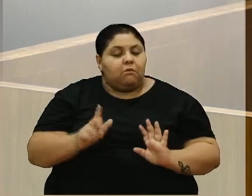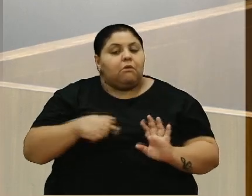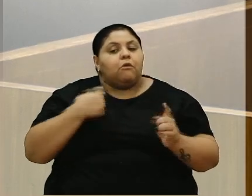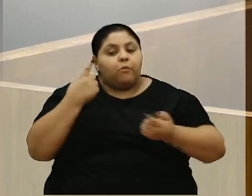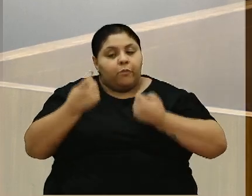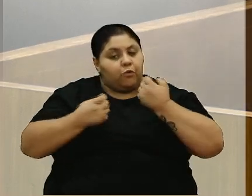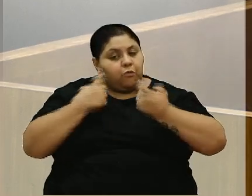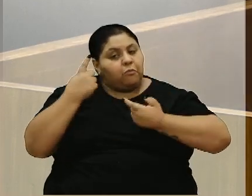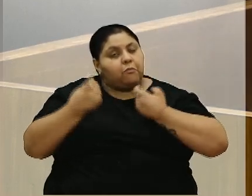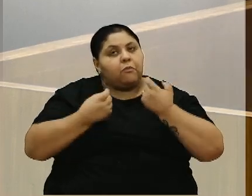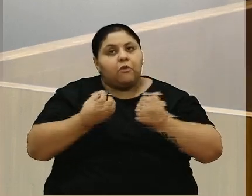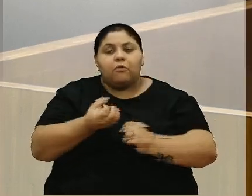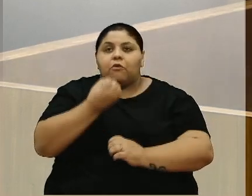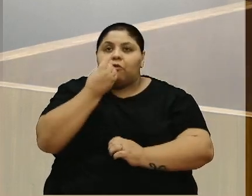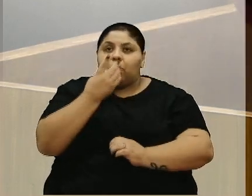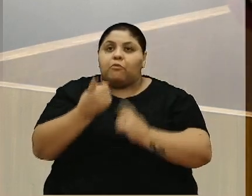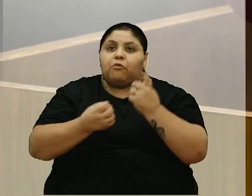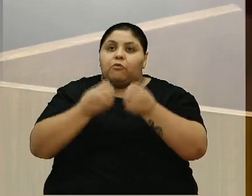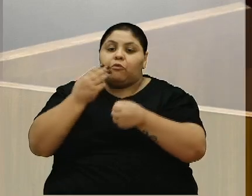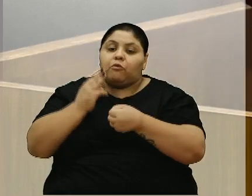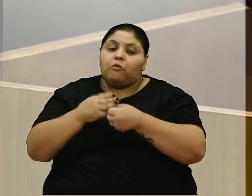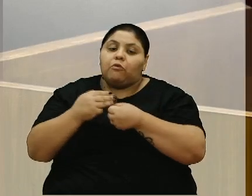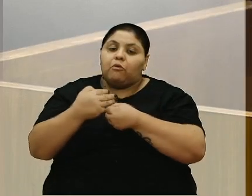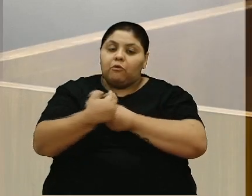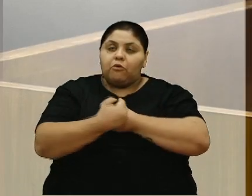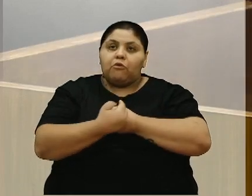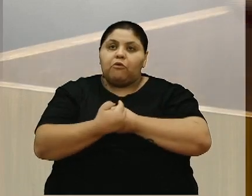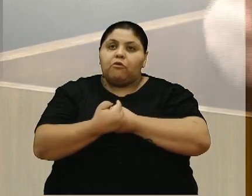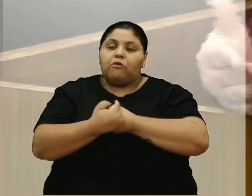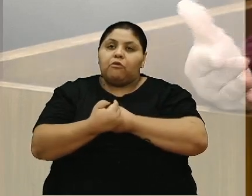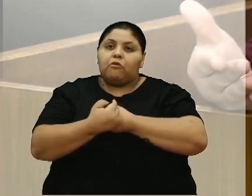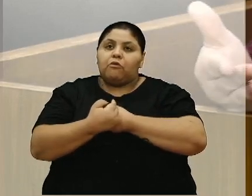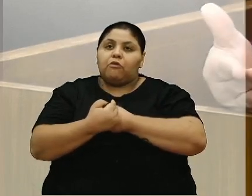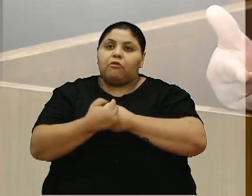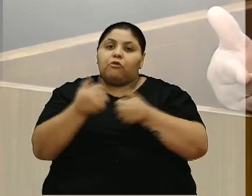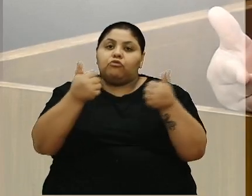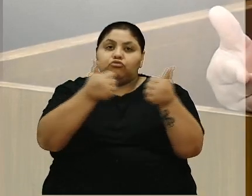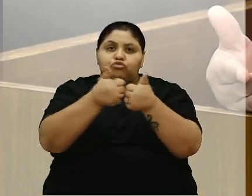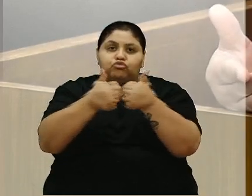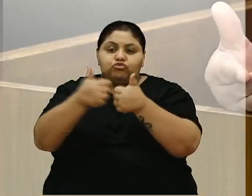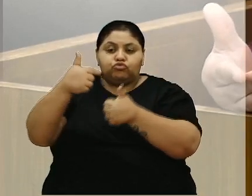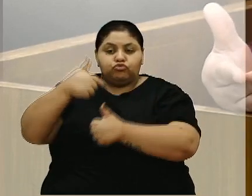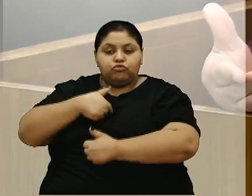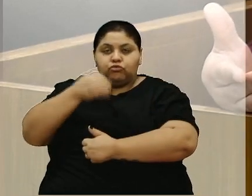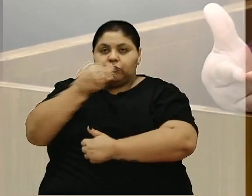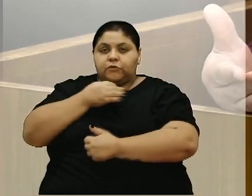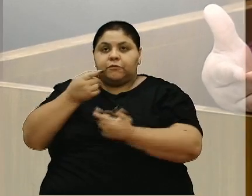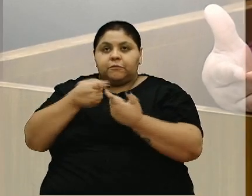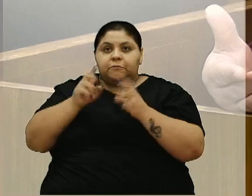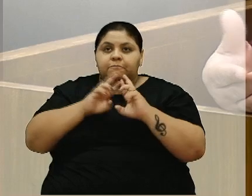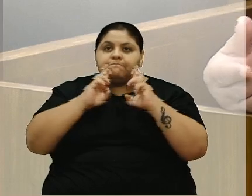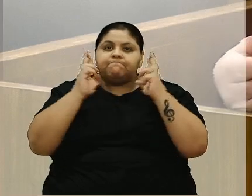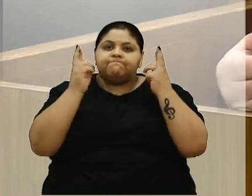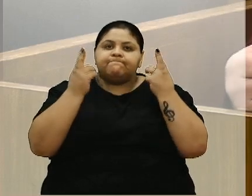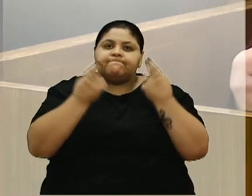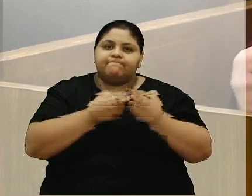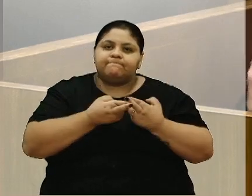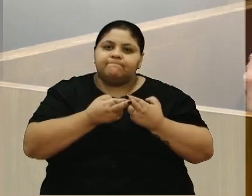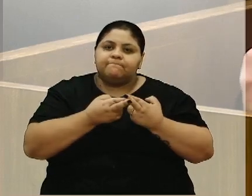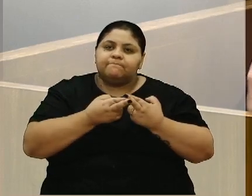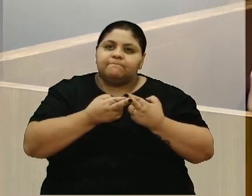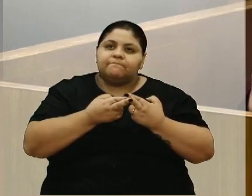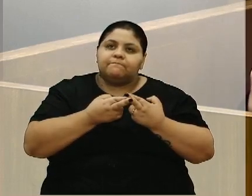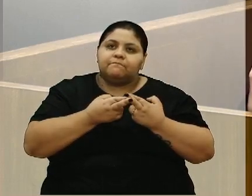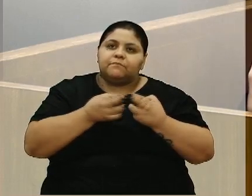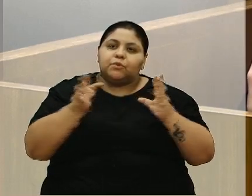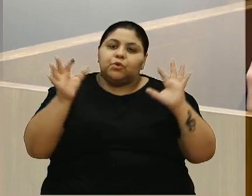muito, e que bom que alguns municípios estão se colocando lado a lado conosco, mas que essas audiências sirvam para